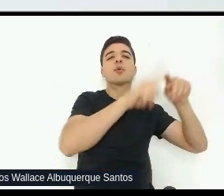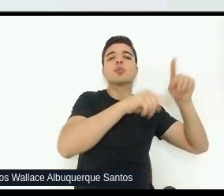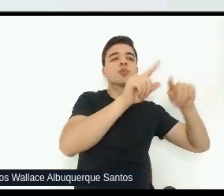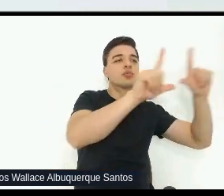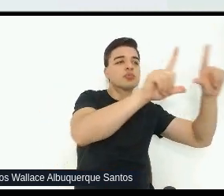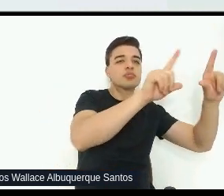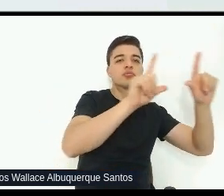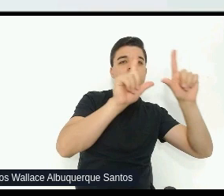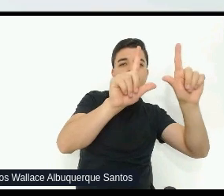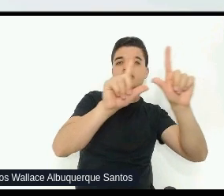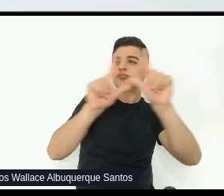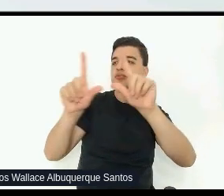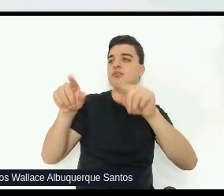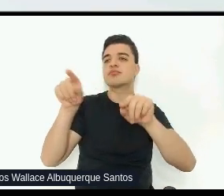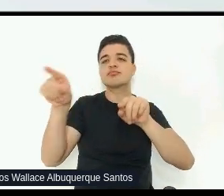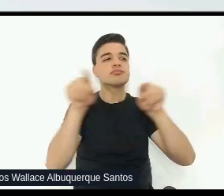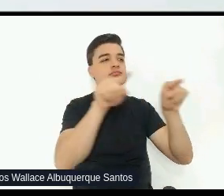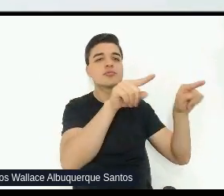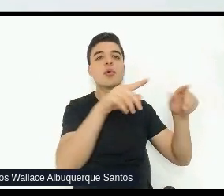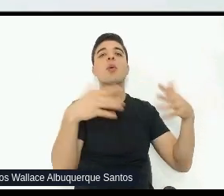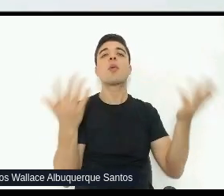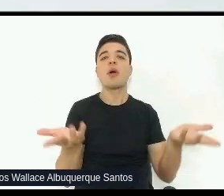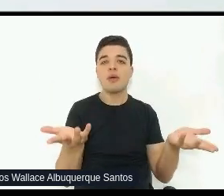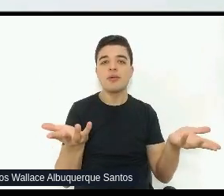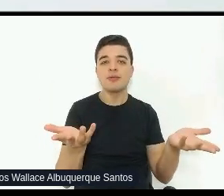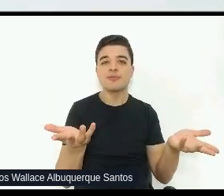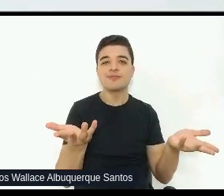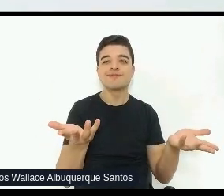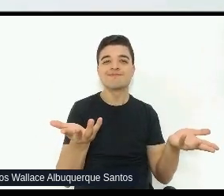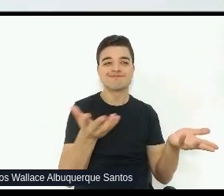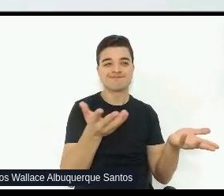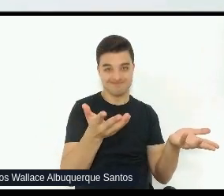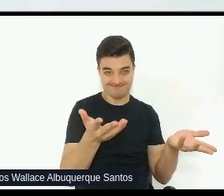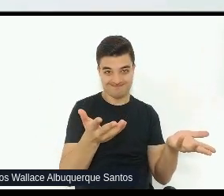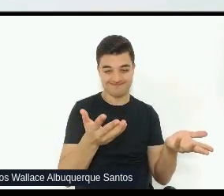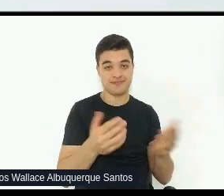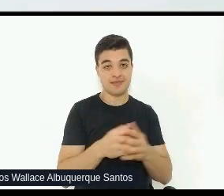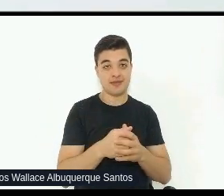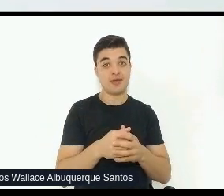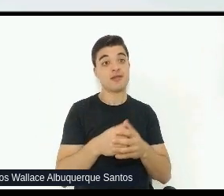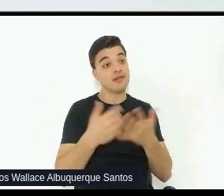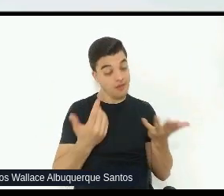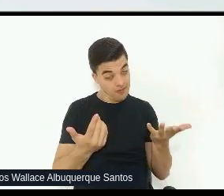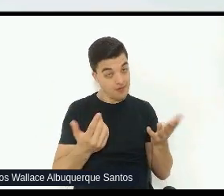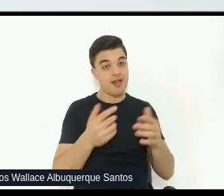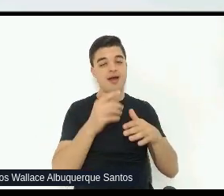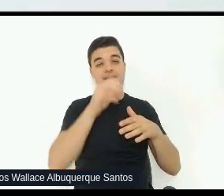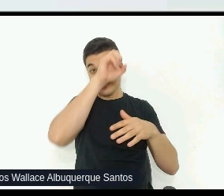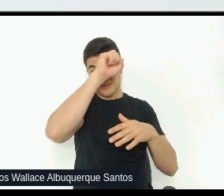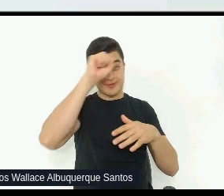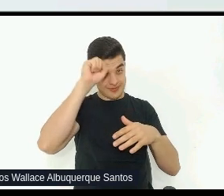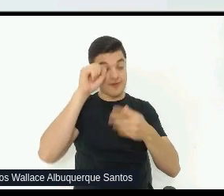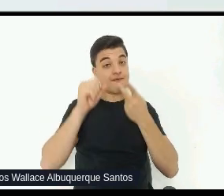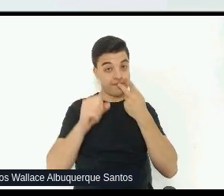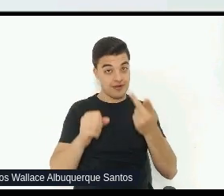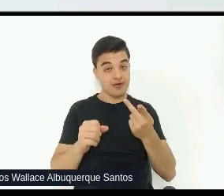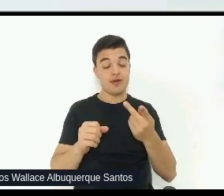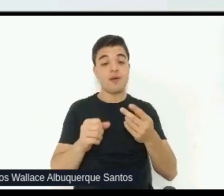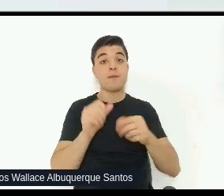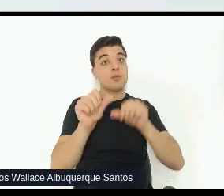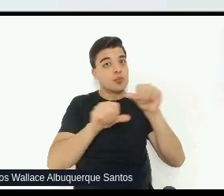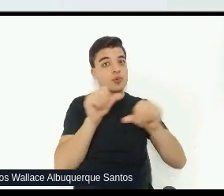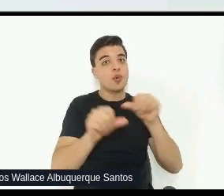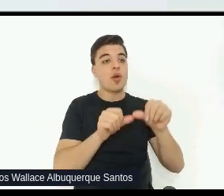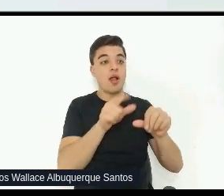um produto. Então, comprar agora, TV Smart, 50 polegadas, que LED, ele fala todo o nome do produto para que o